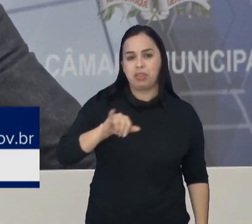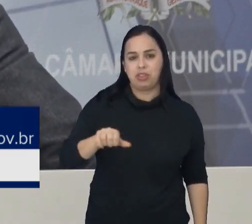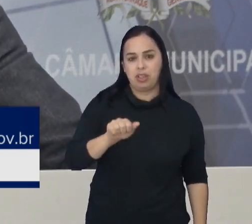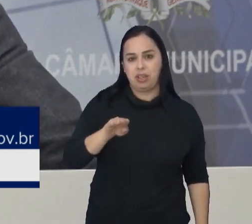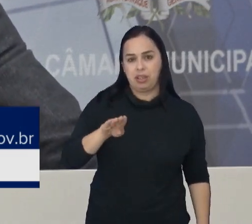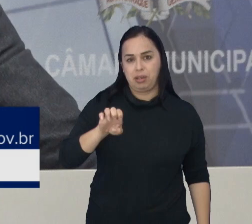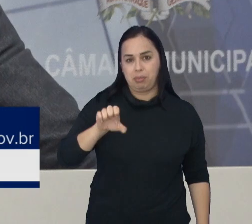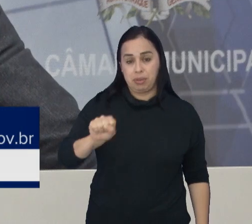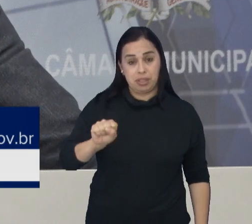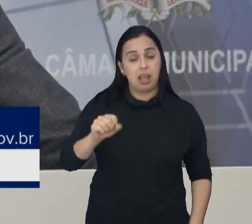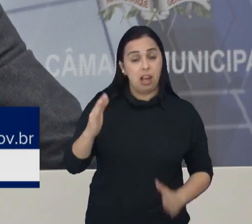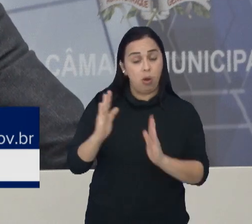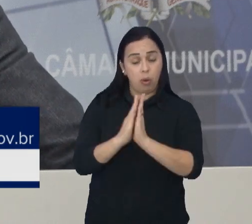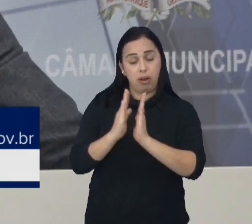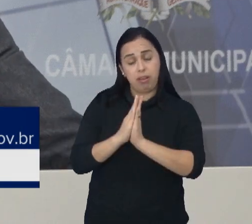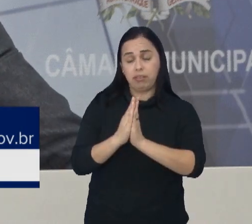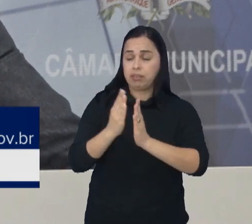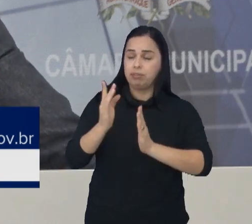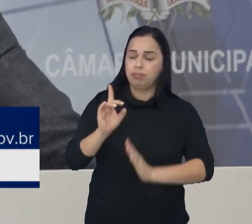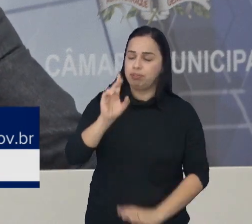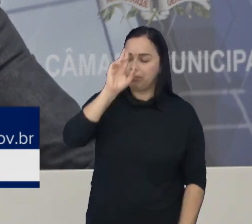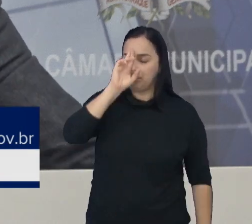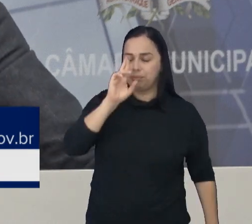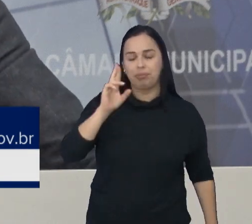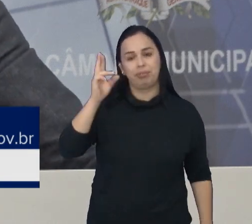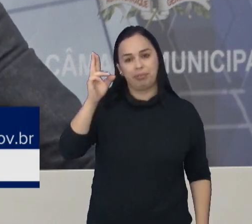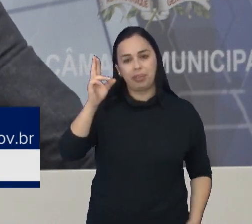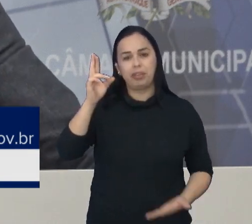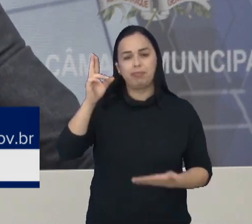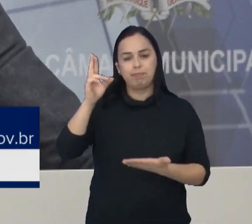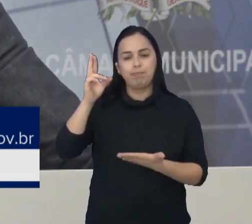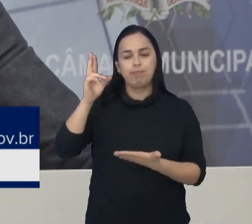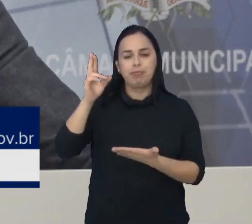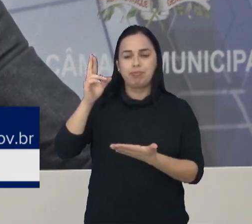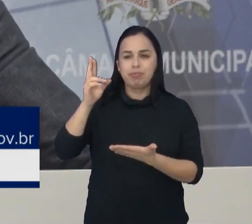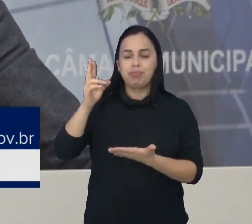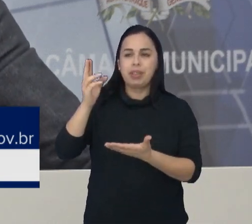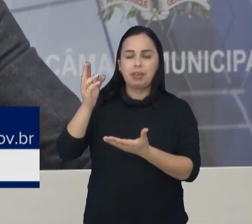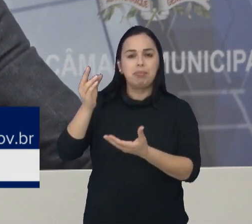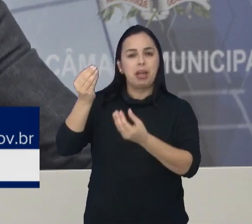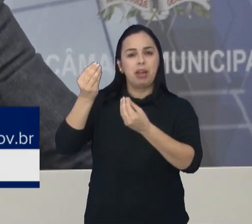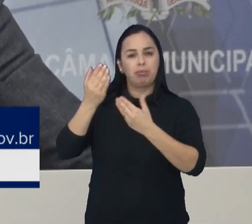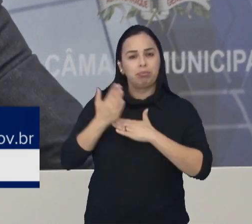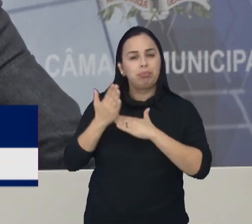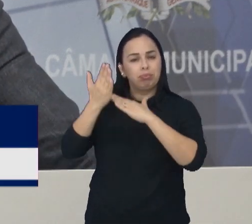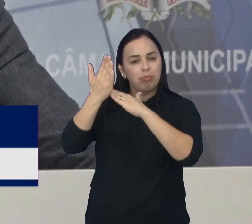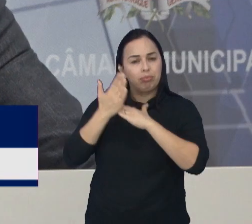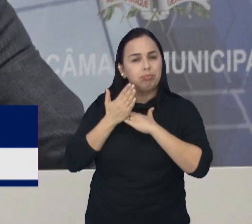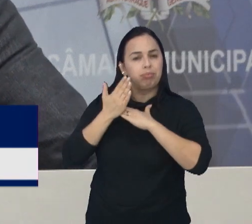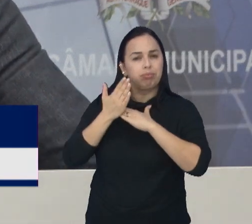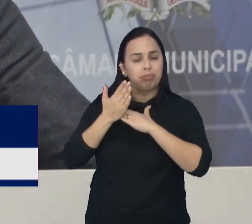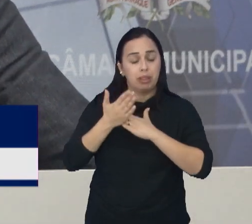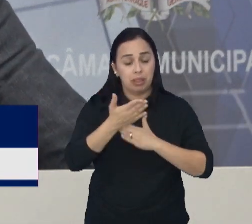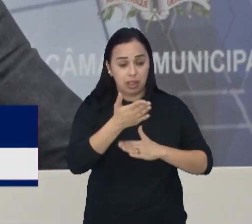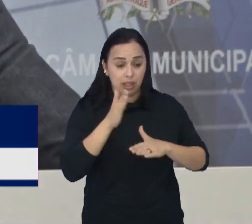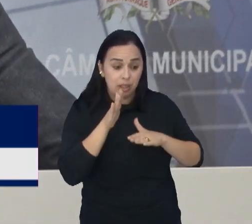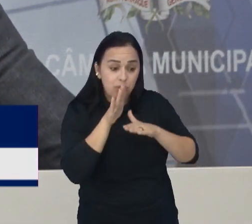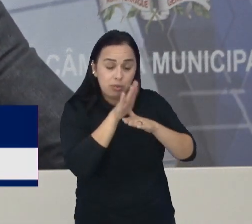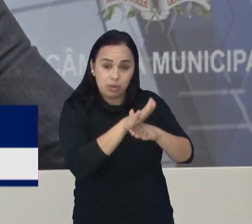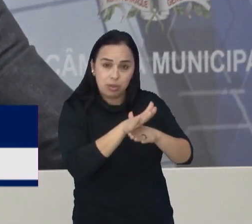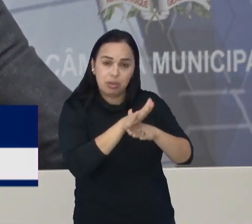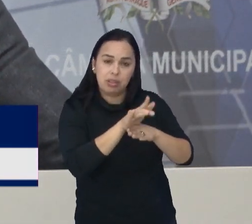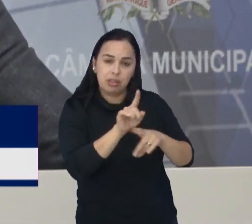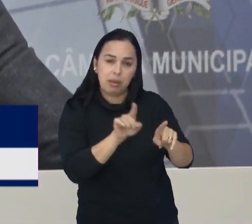para o Senhor: Senhor, eu desejo que o Senhor amplie a minha tenda, que a sua tenda, que a AMA